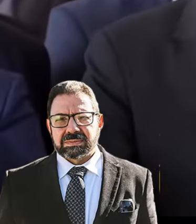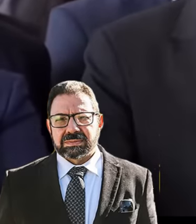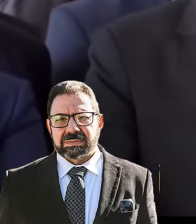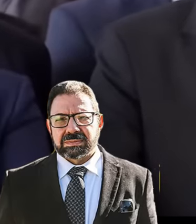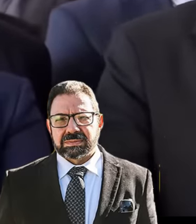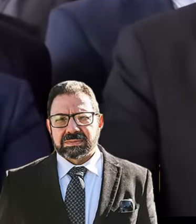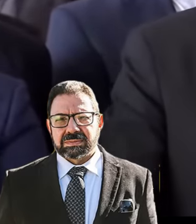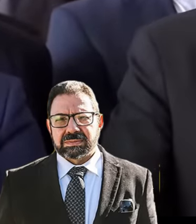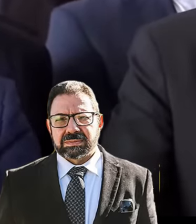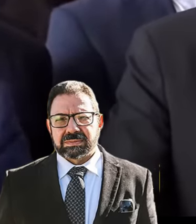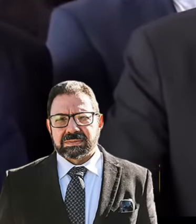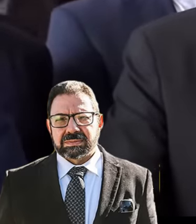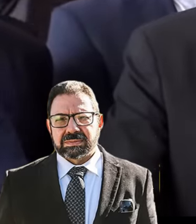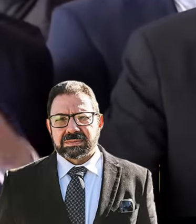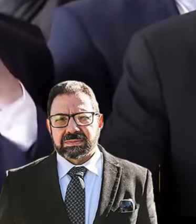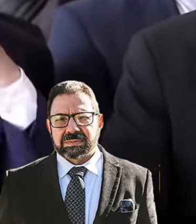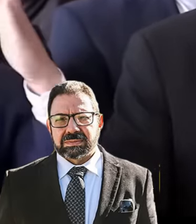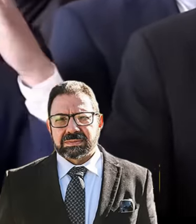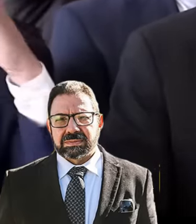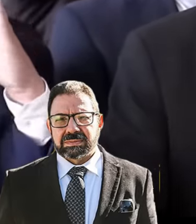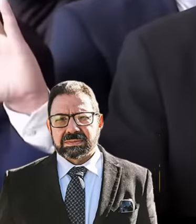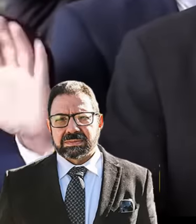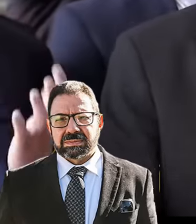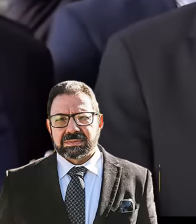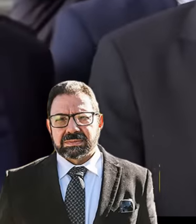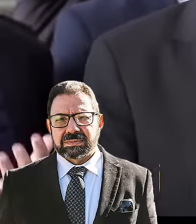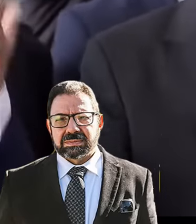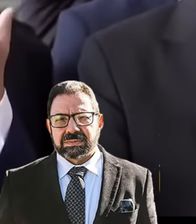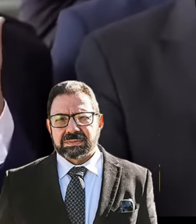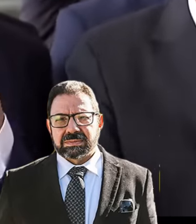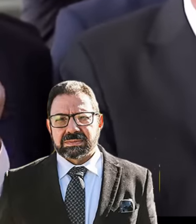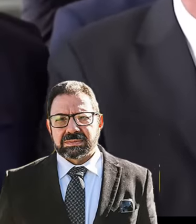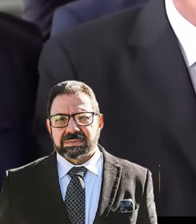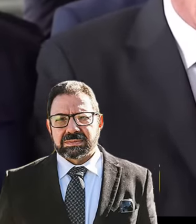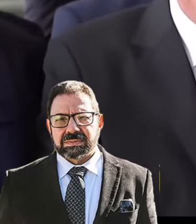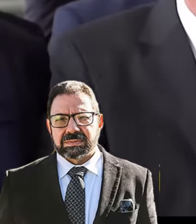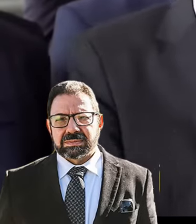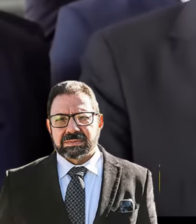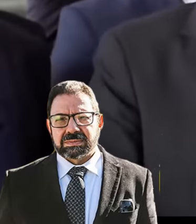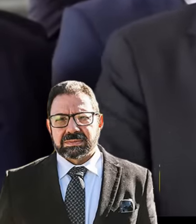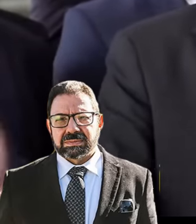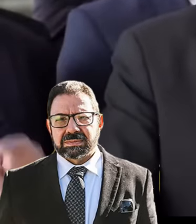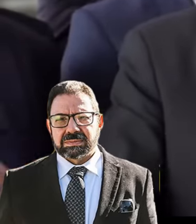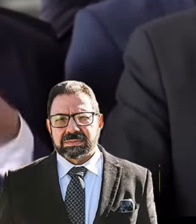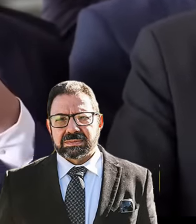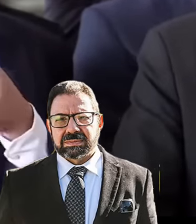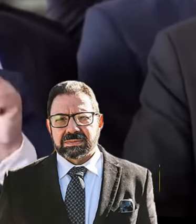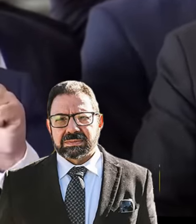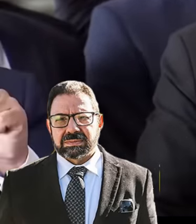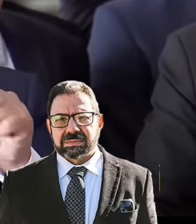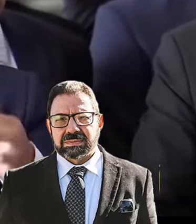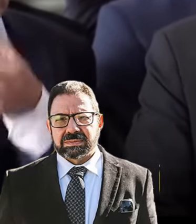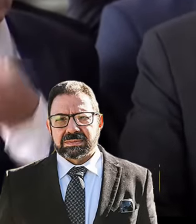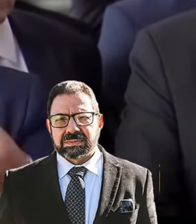Brasil nossos sonhos seguem mais vivos do que nunca somos pela ordem e pelo